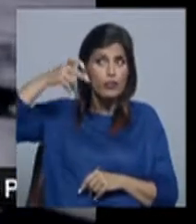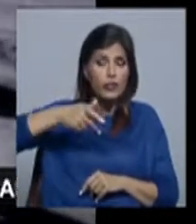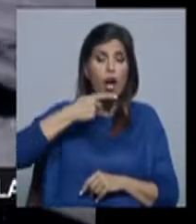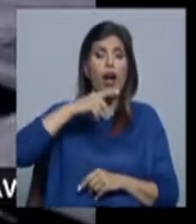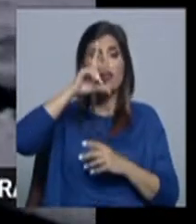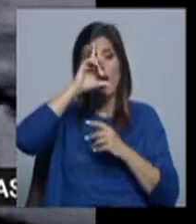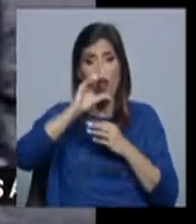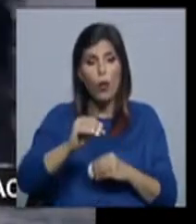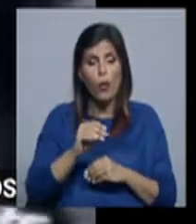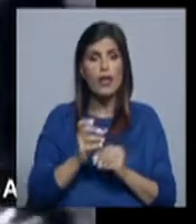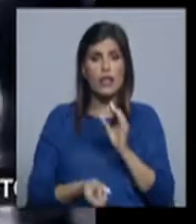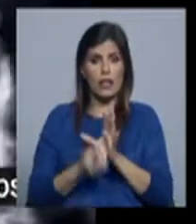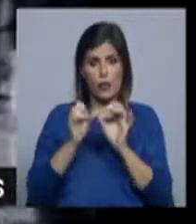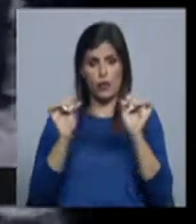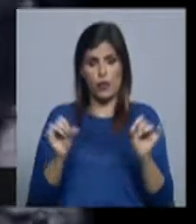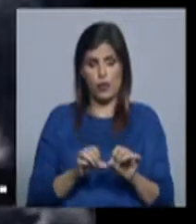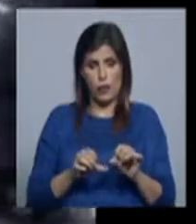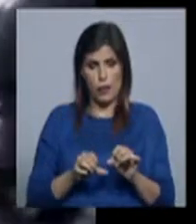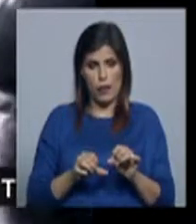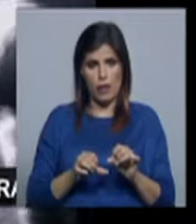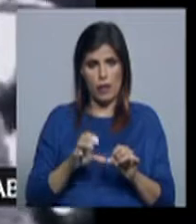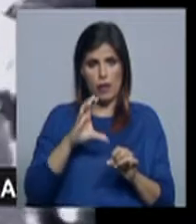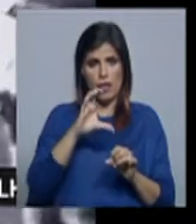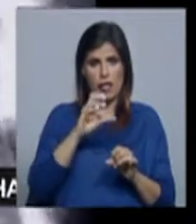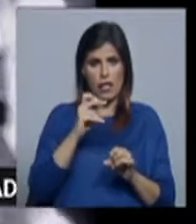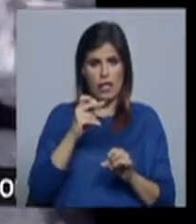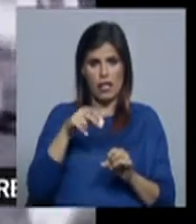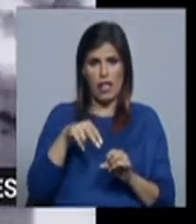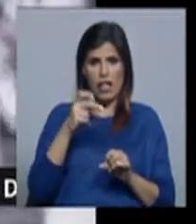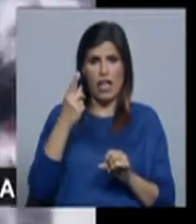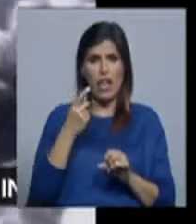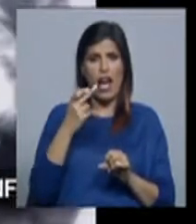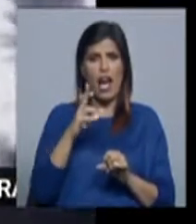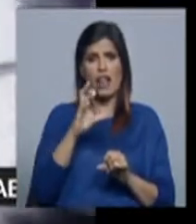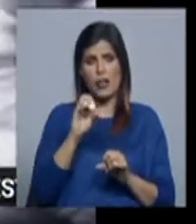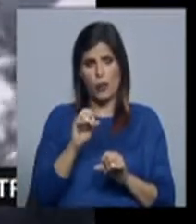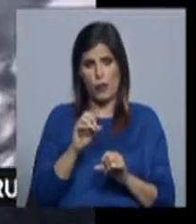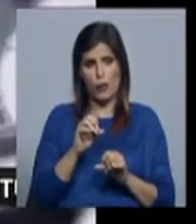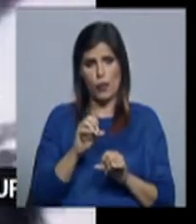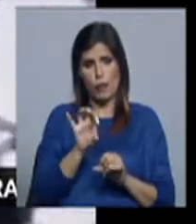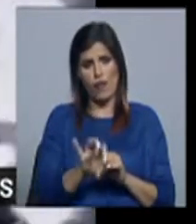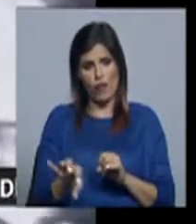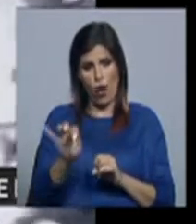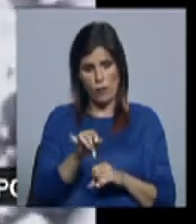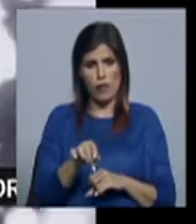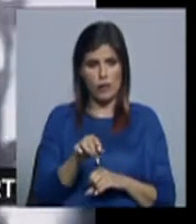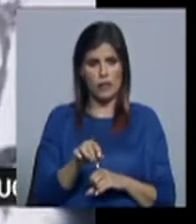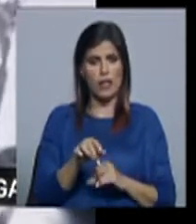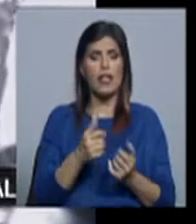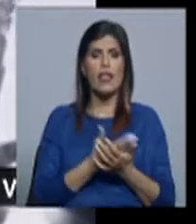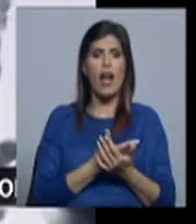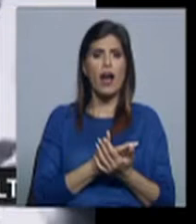criaram um sistema chamado Canário. Canário, que é um dispositivo que faz com